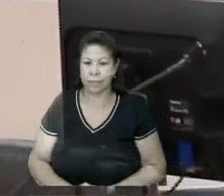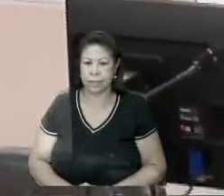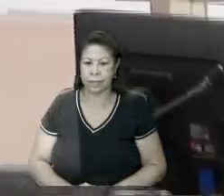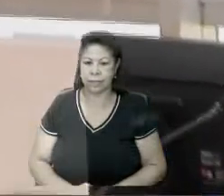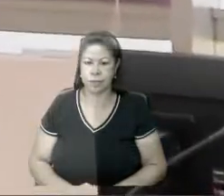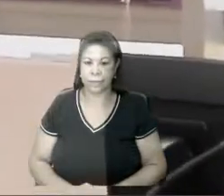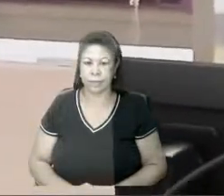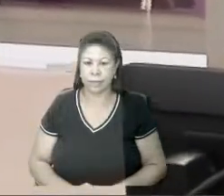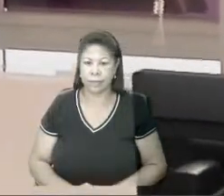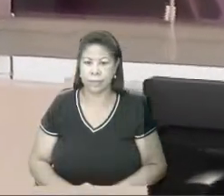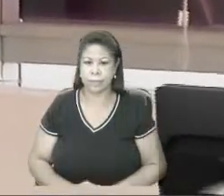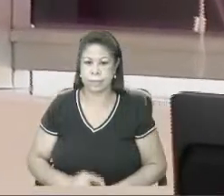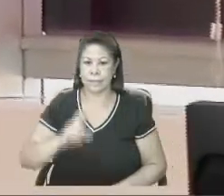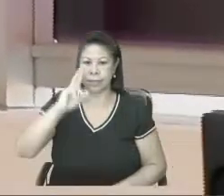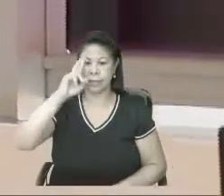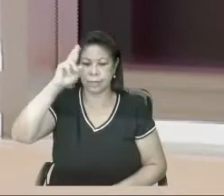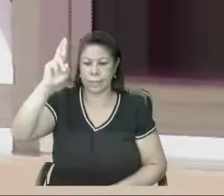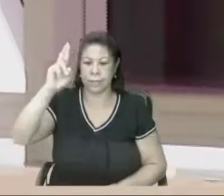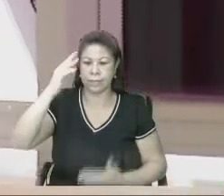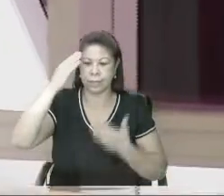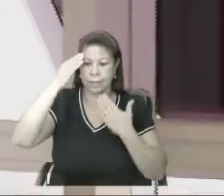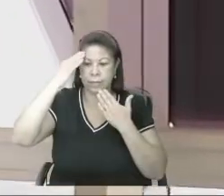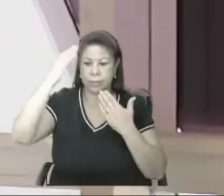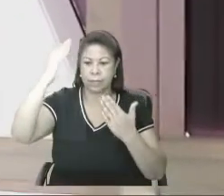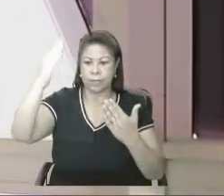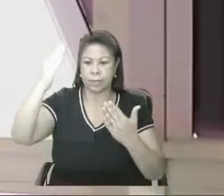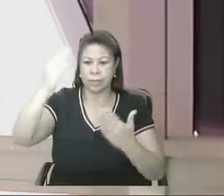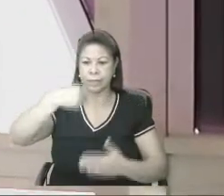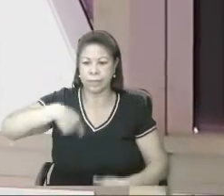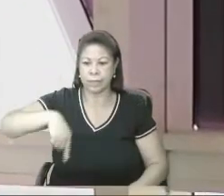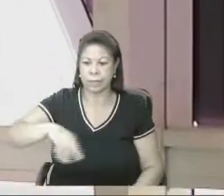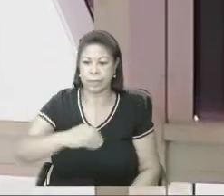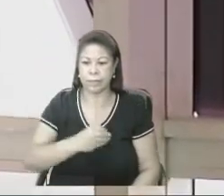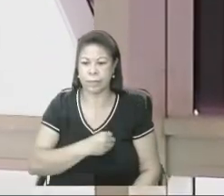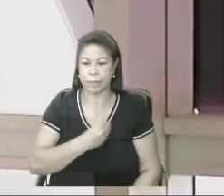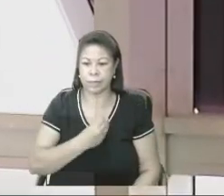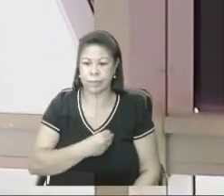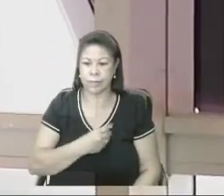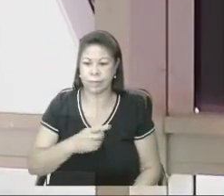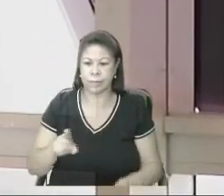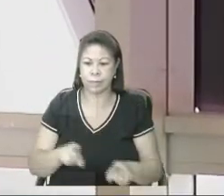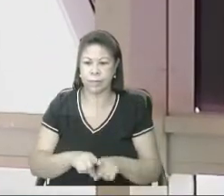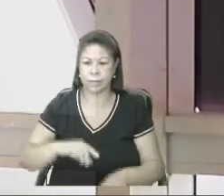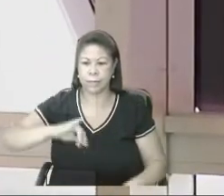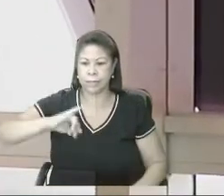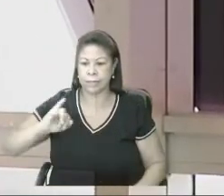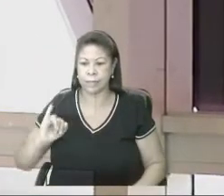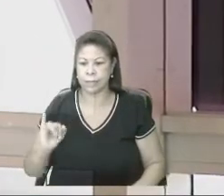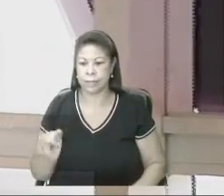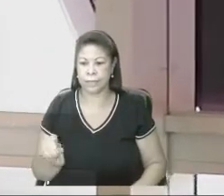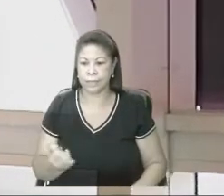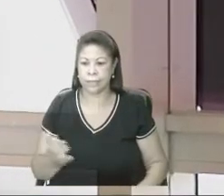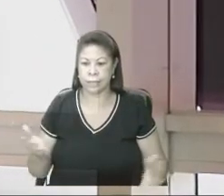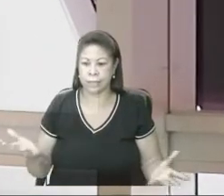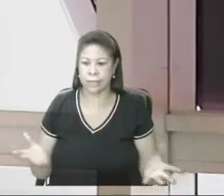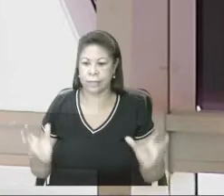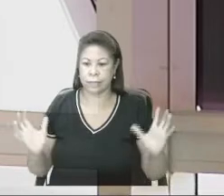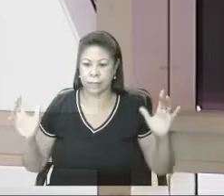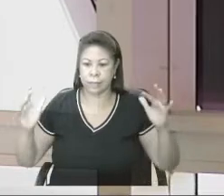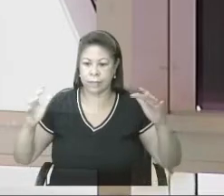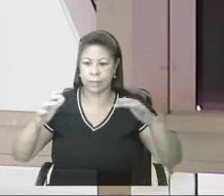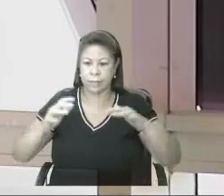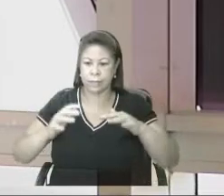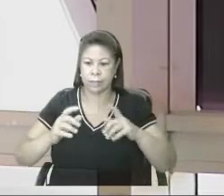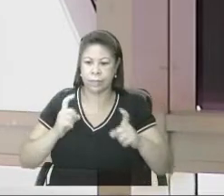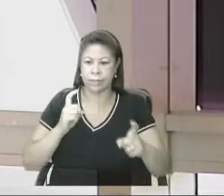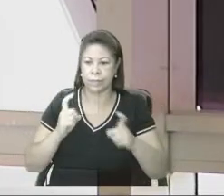Senhor, nós te agradecemos pela vida, te agradecemos pela oportunidade de estarmos aqui reunidos para discutir e debater e melhorar